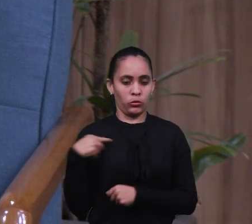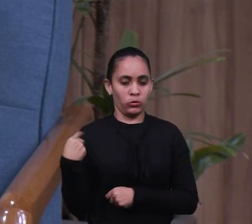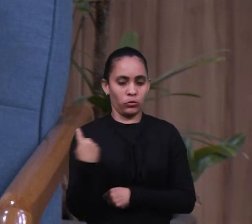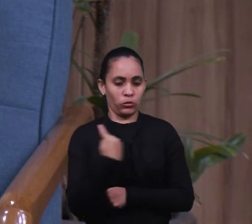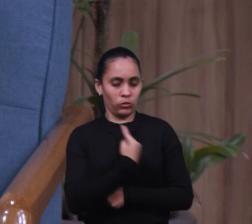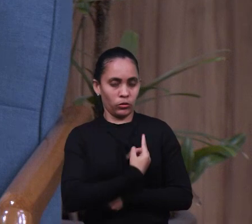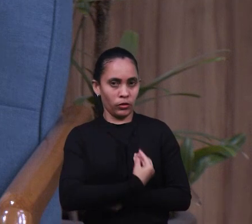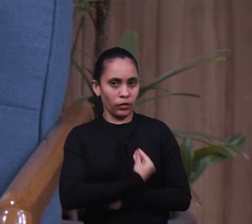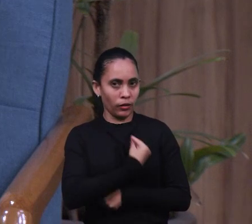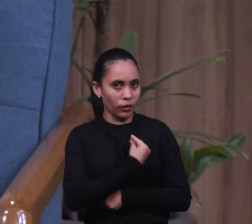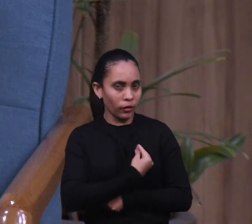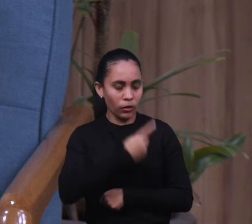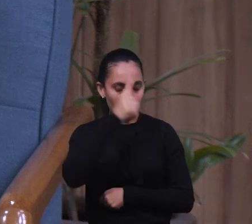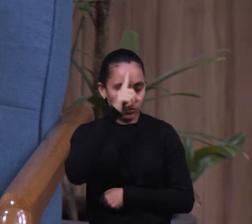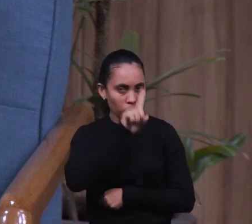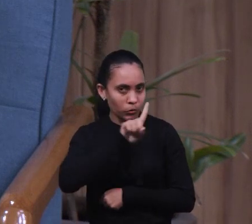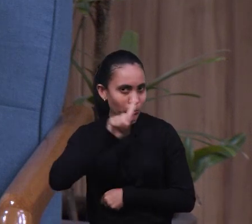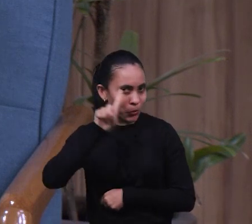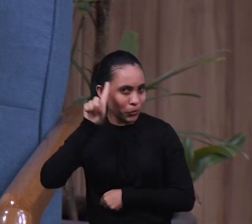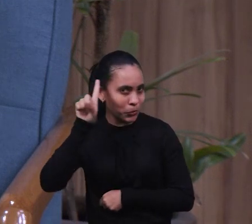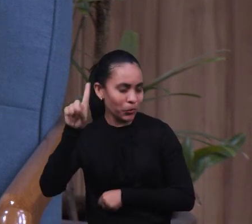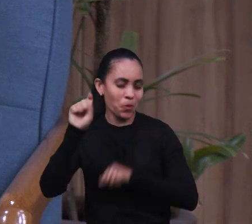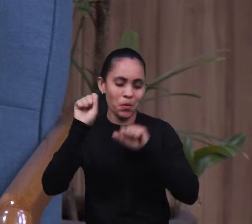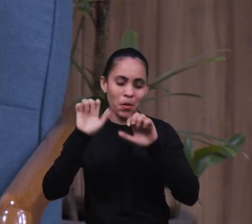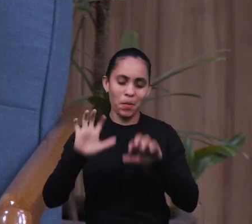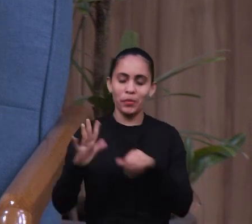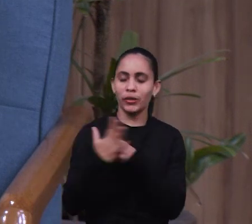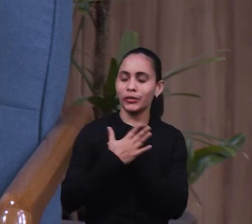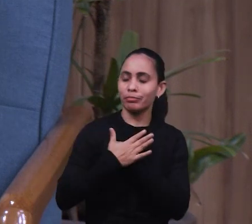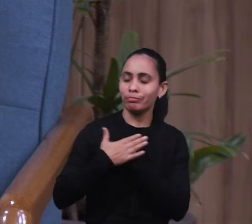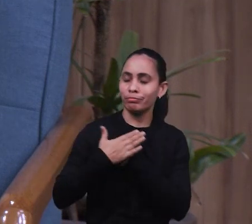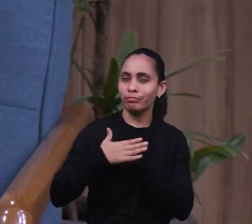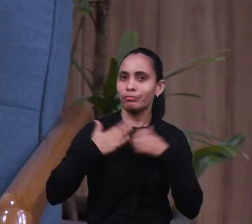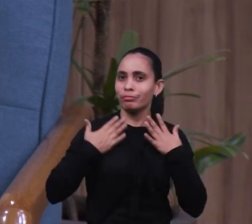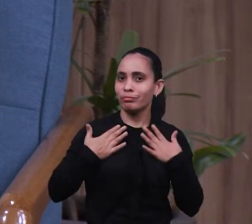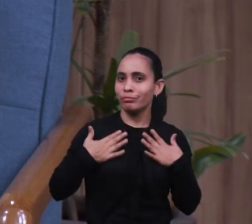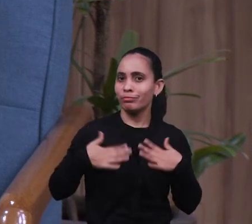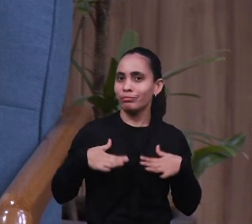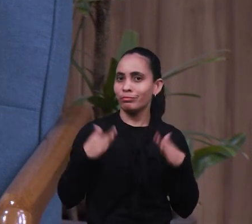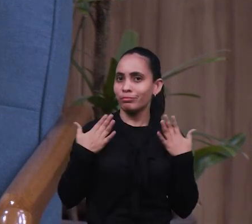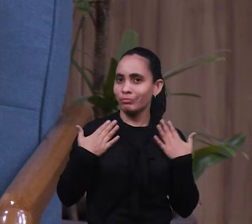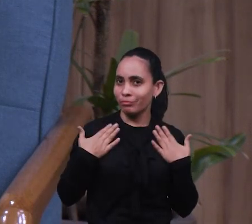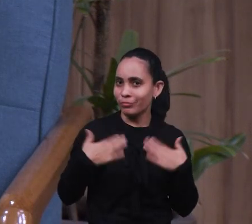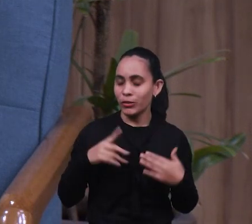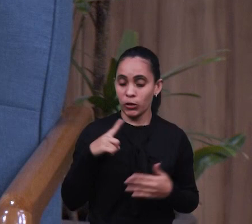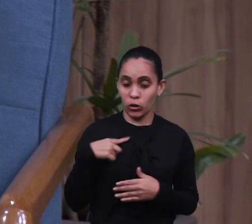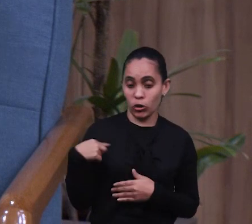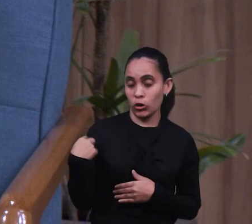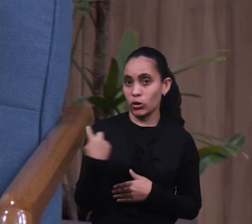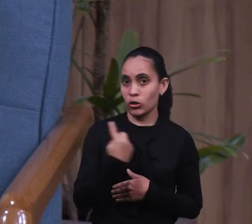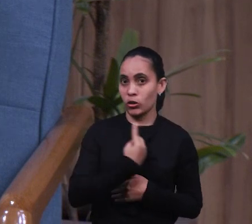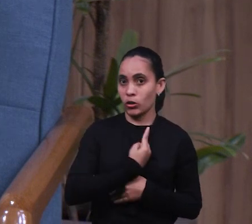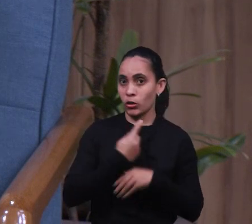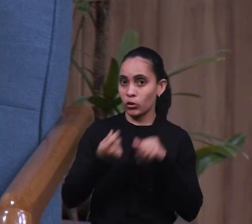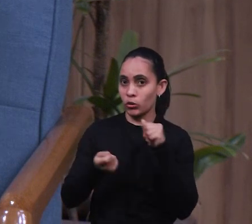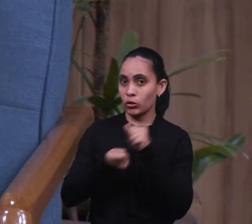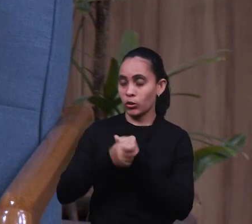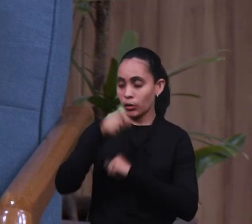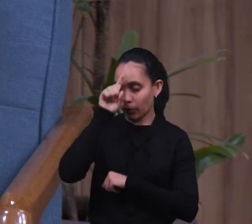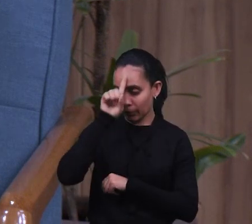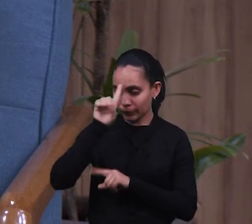aqui estivermos. O Senhor nos dá o alento, o descanso, o conforto de estarmos